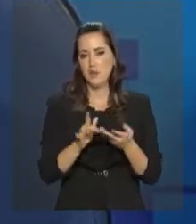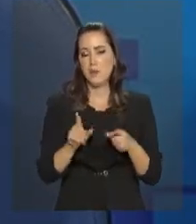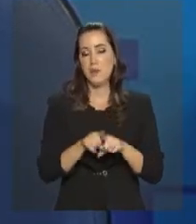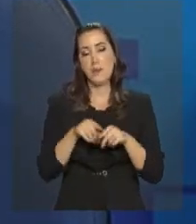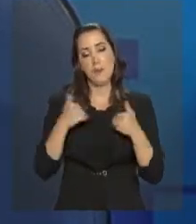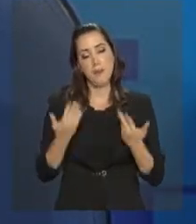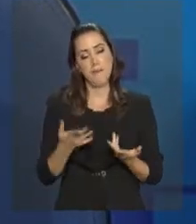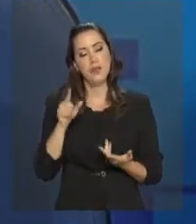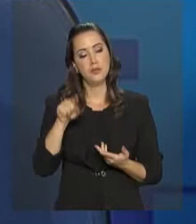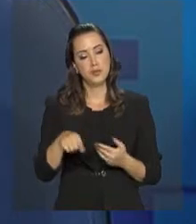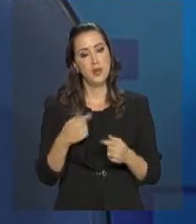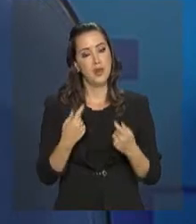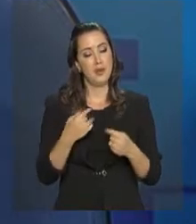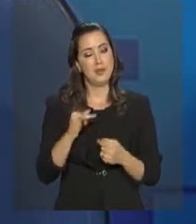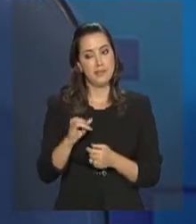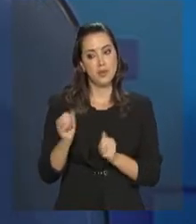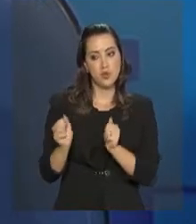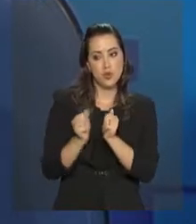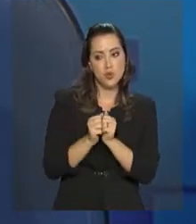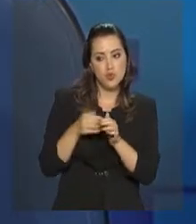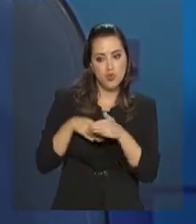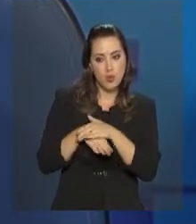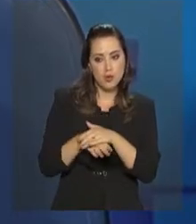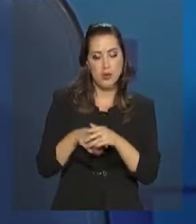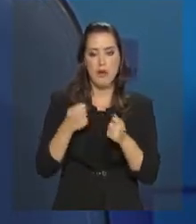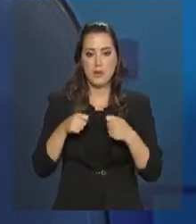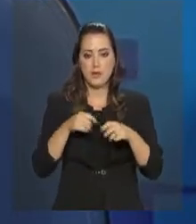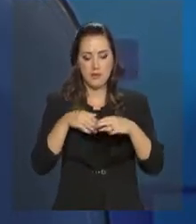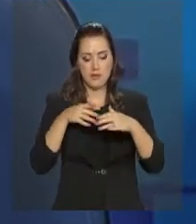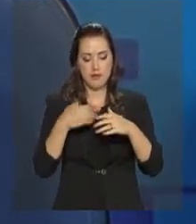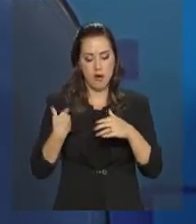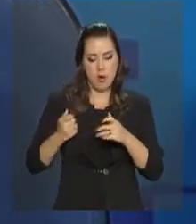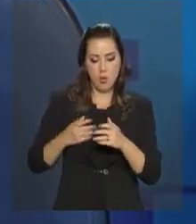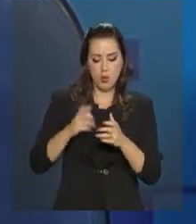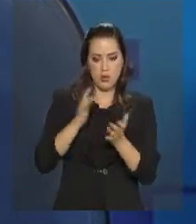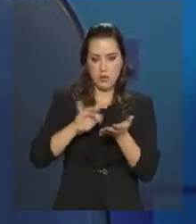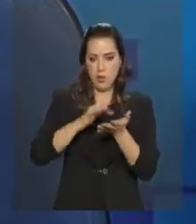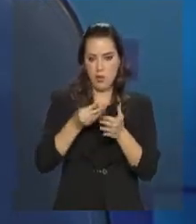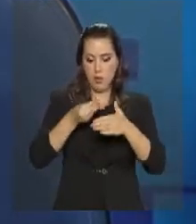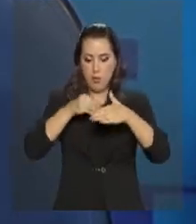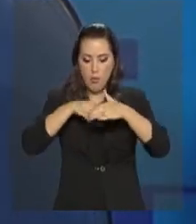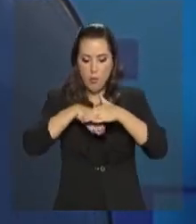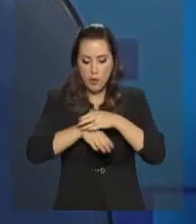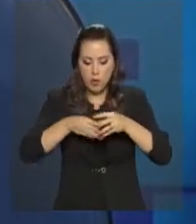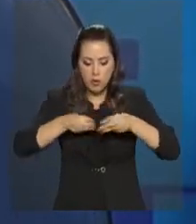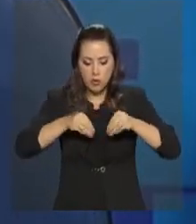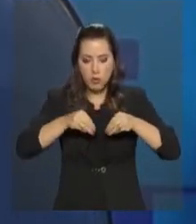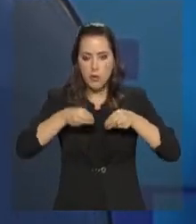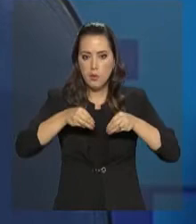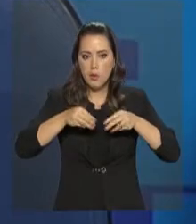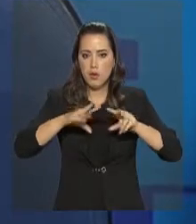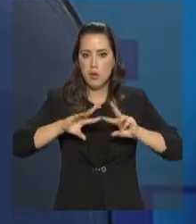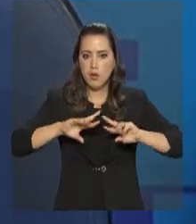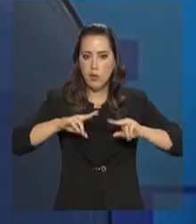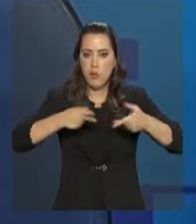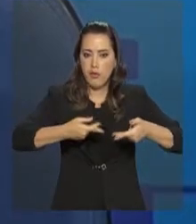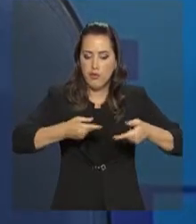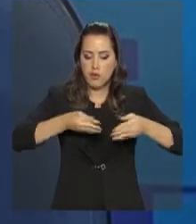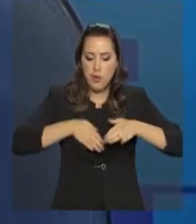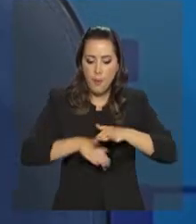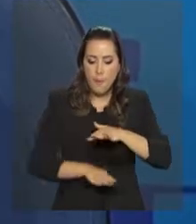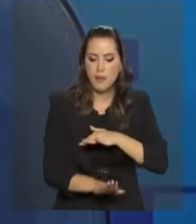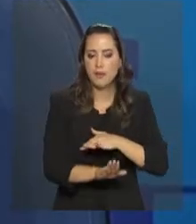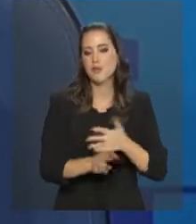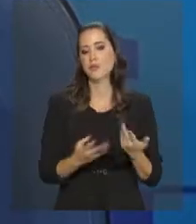celular, ele já estará guardado numa sacolinha com seus pertences. Portanto, não leve o seu celular ou não